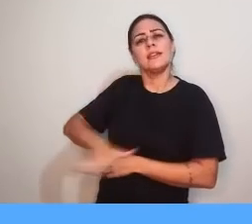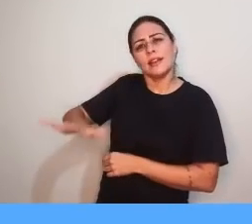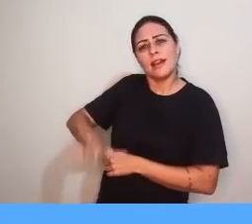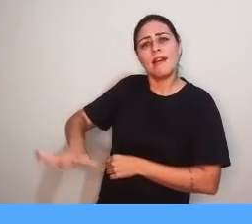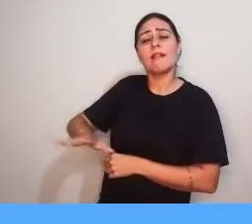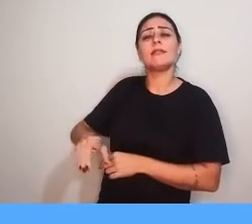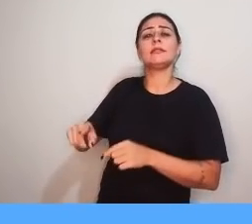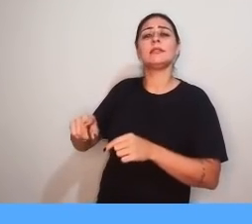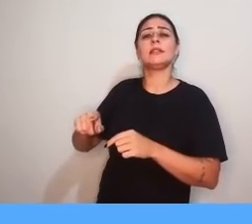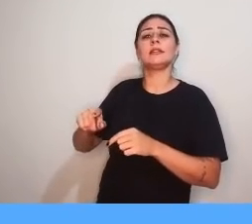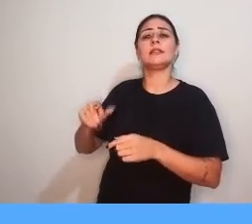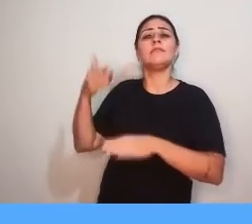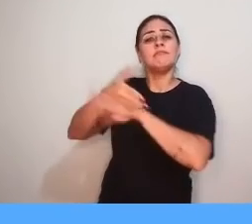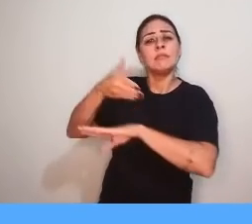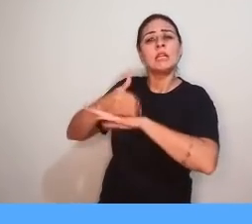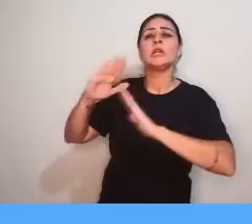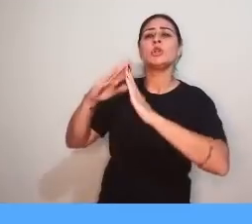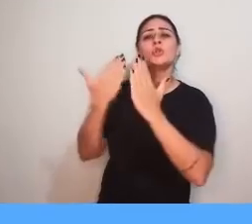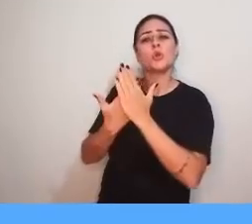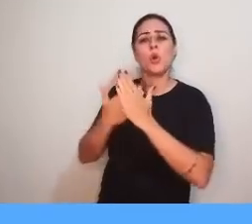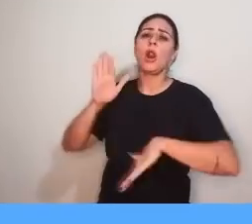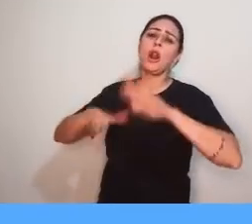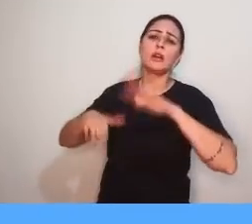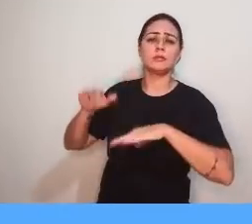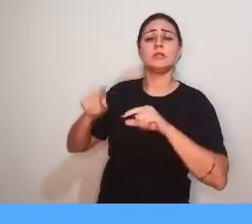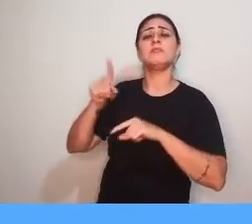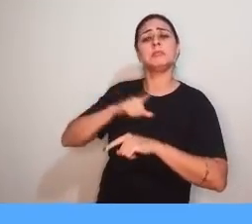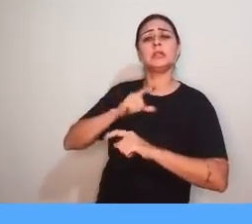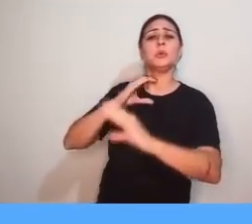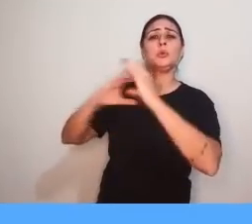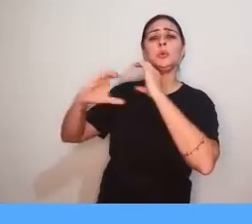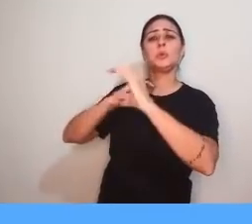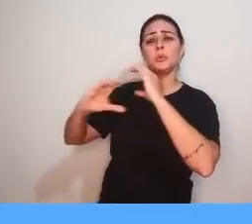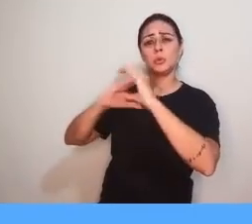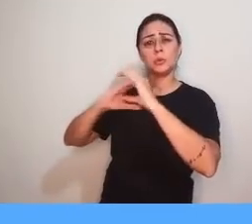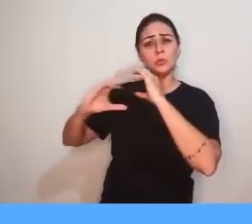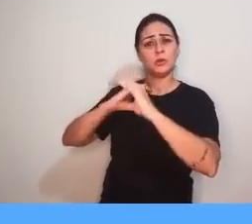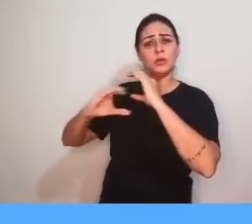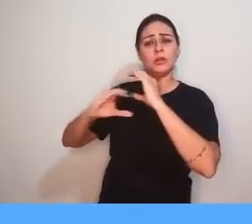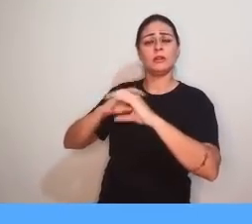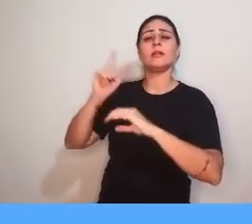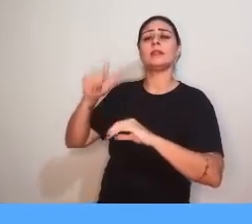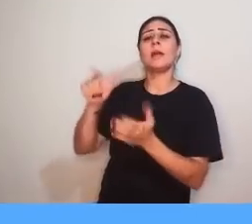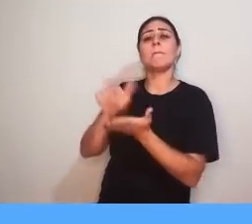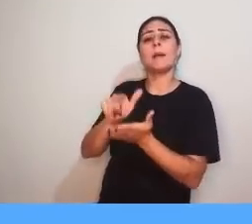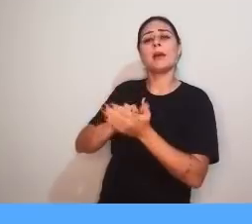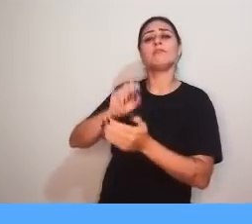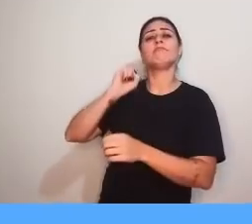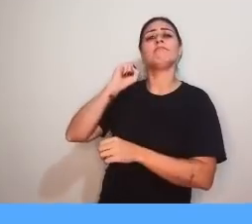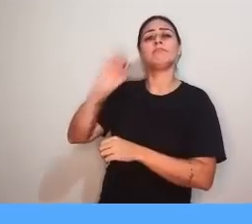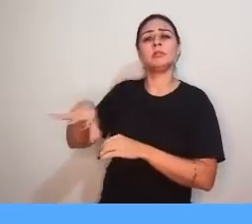uma coisa ou outra, enfim. Vocês mantêm essa comunicação via esse envio, né, de material para as famílias.